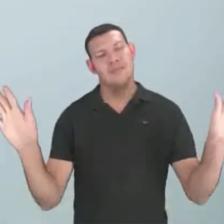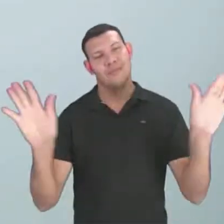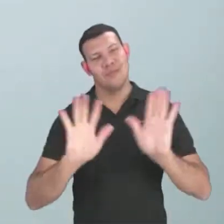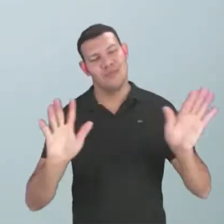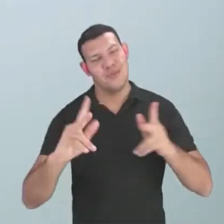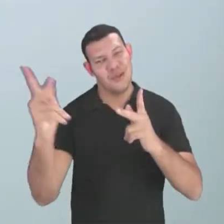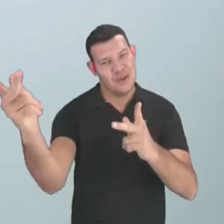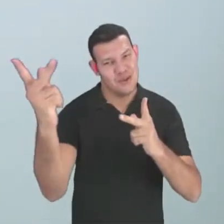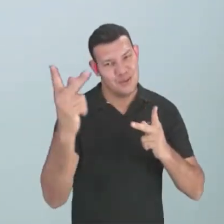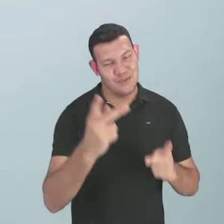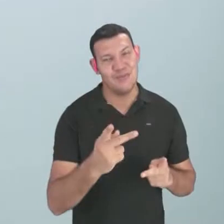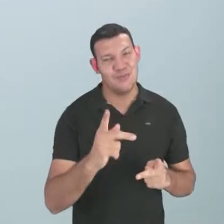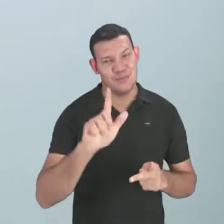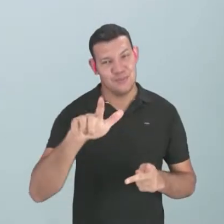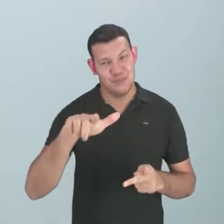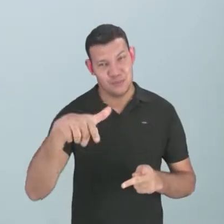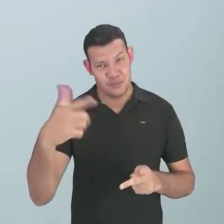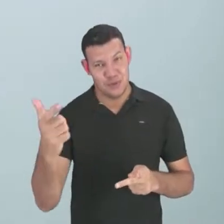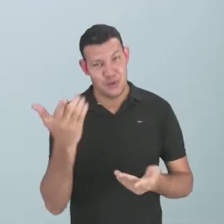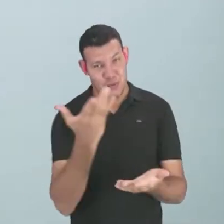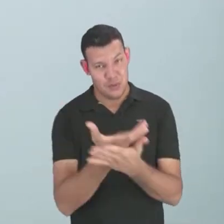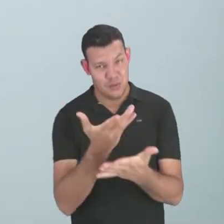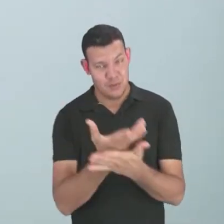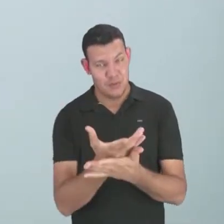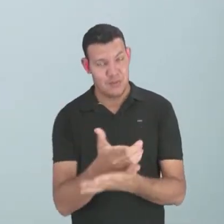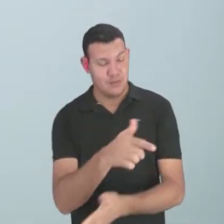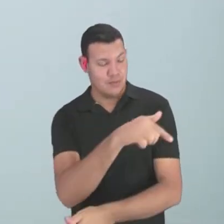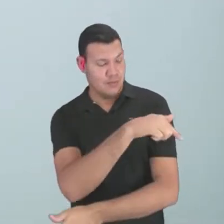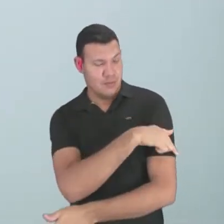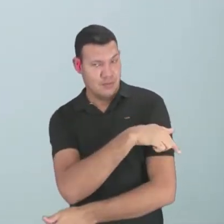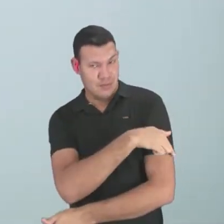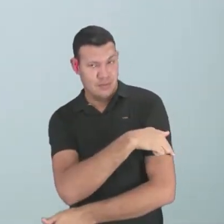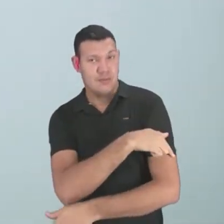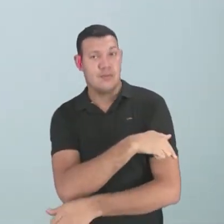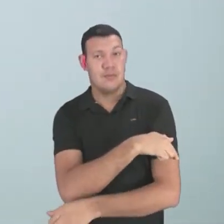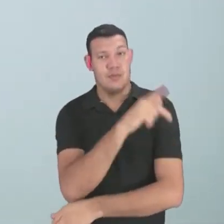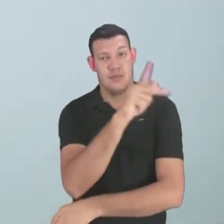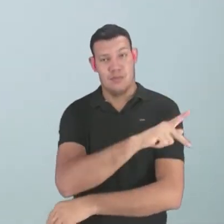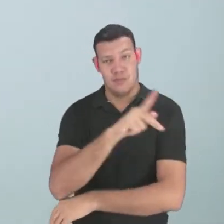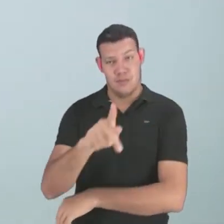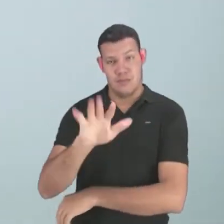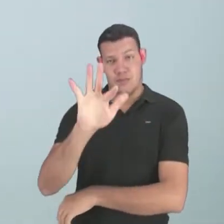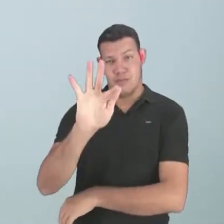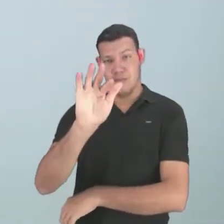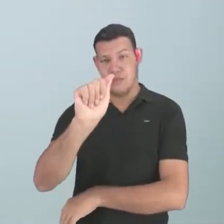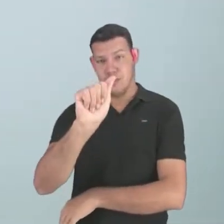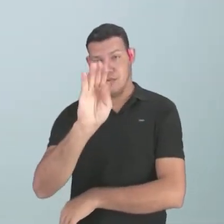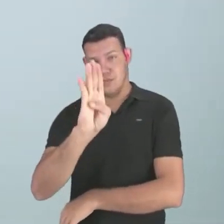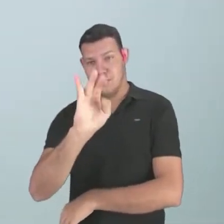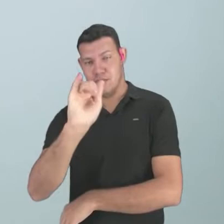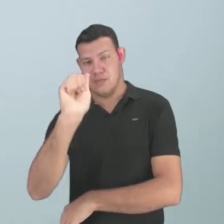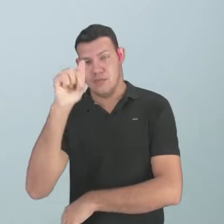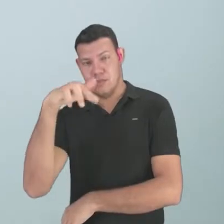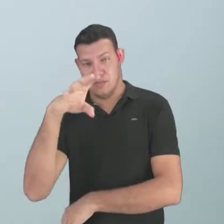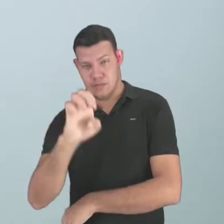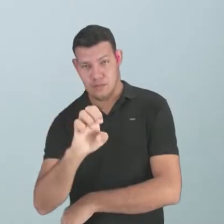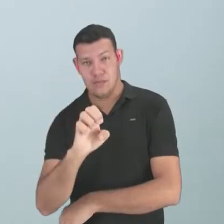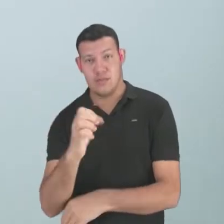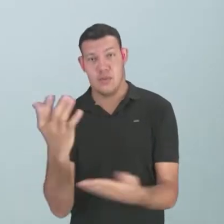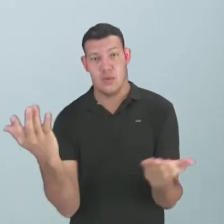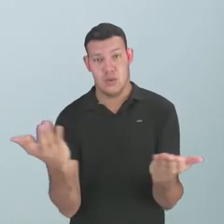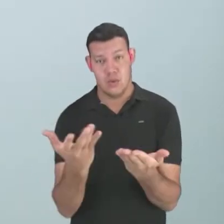Olá, sejam bem-vindos a mais uma aula de matemática do 7º ano. Eu sou a professora Fabiane Farias e na aula de hoje nós vamos estudar sobre